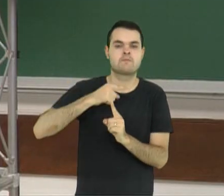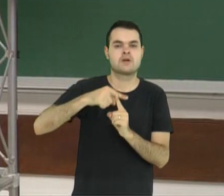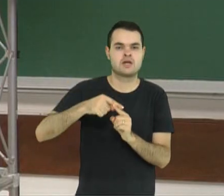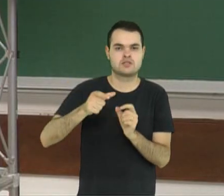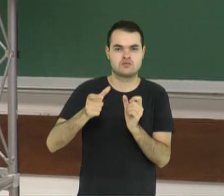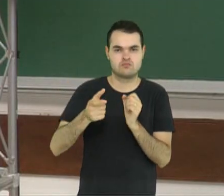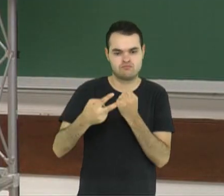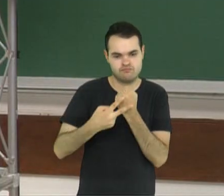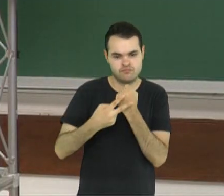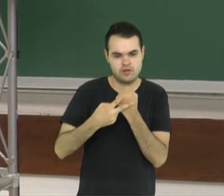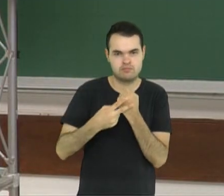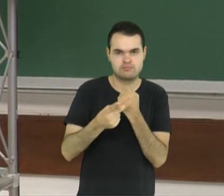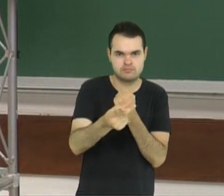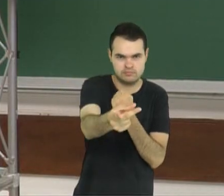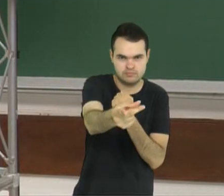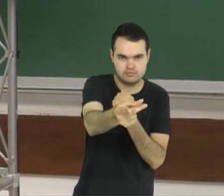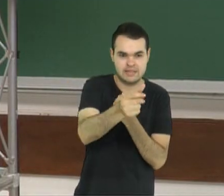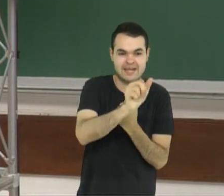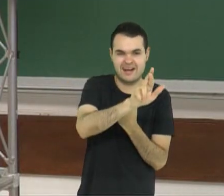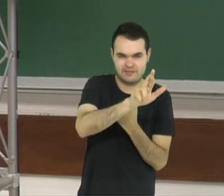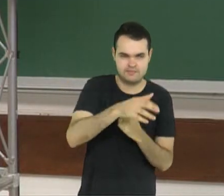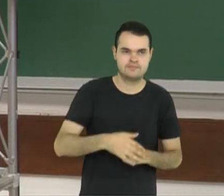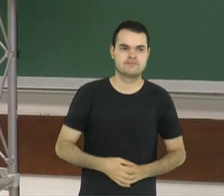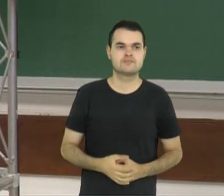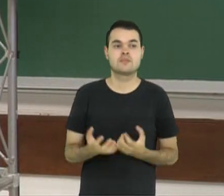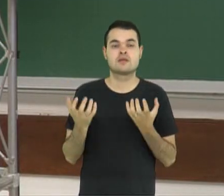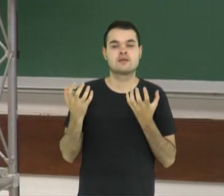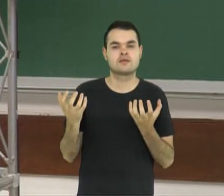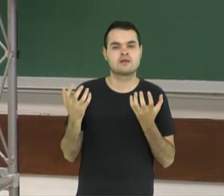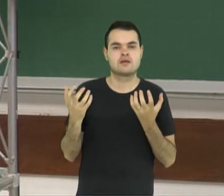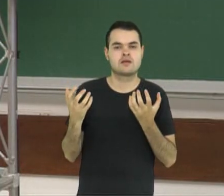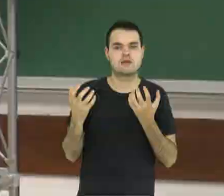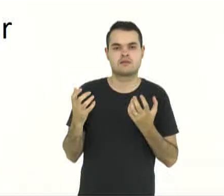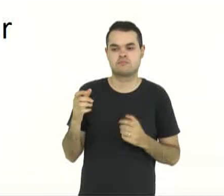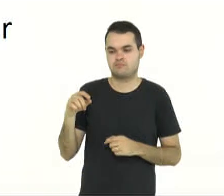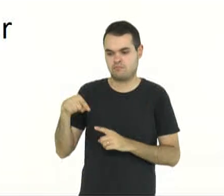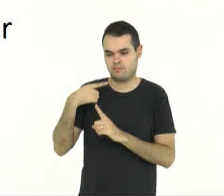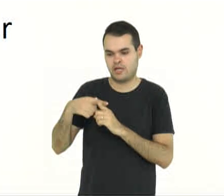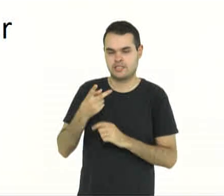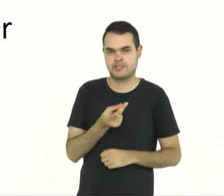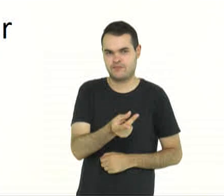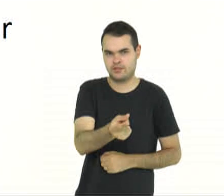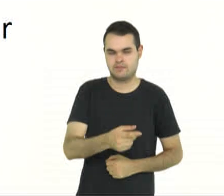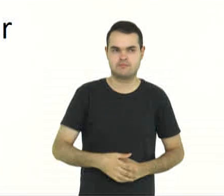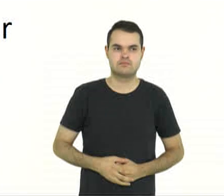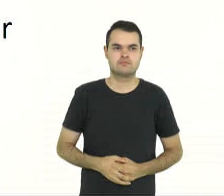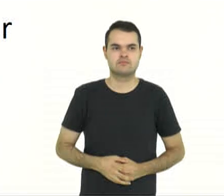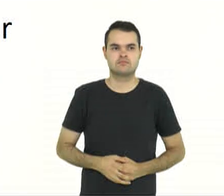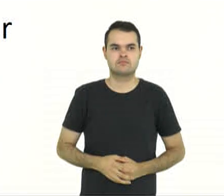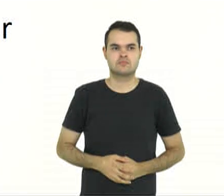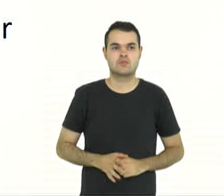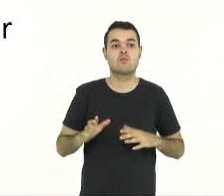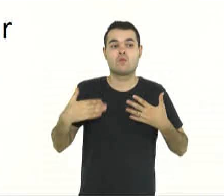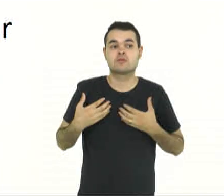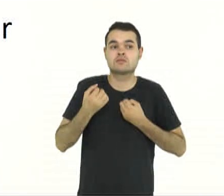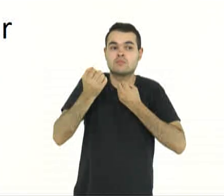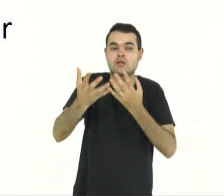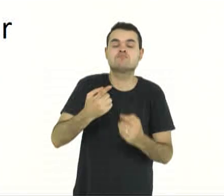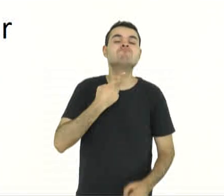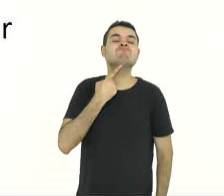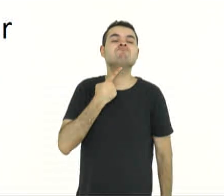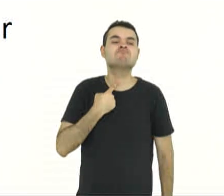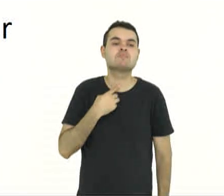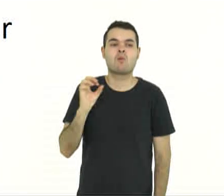ar. Agora com o verbo querer. Querer mais infinitivo. Quando queremos expressar um desejo